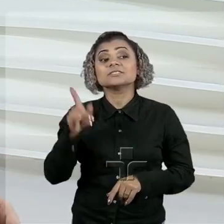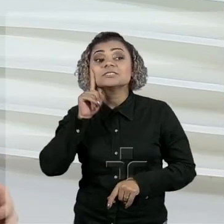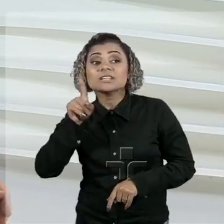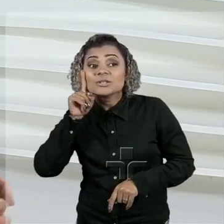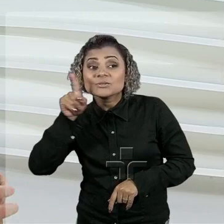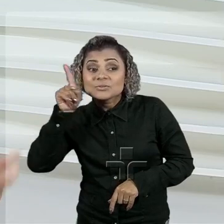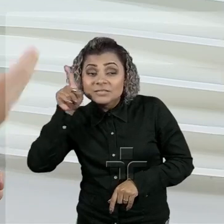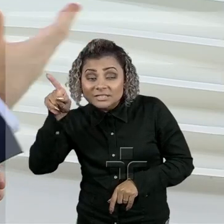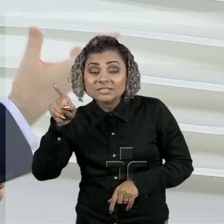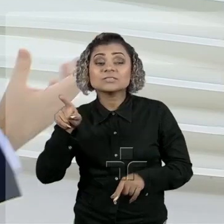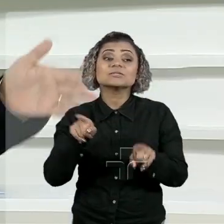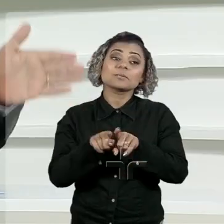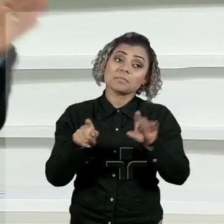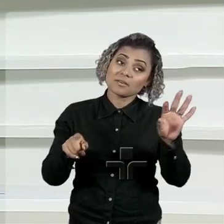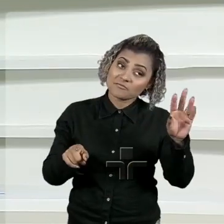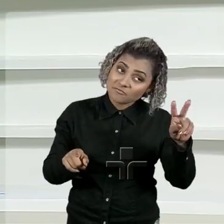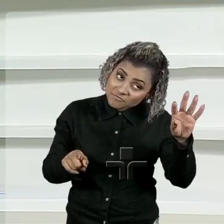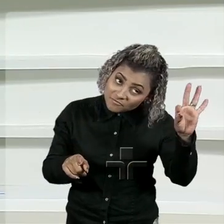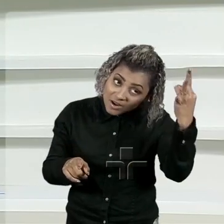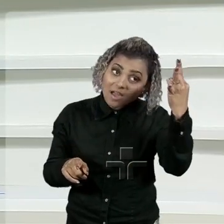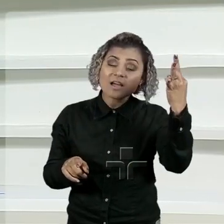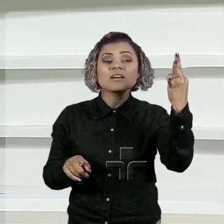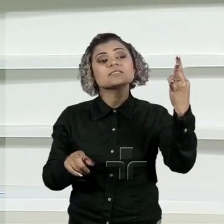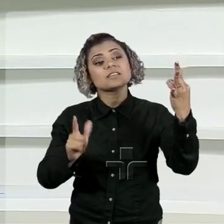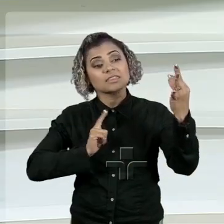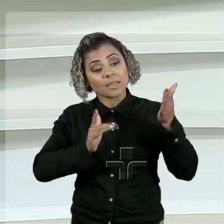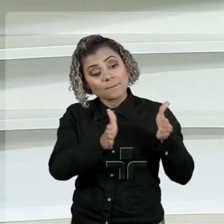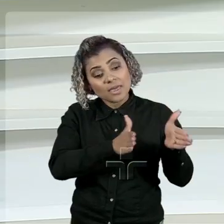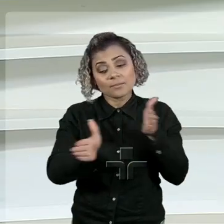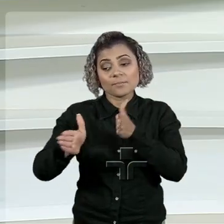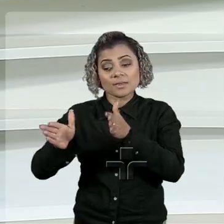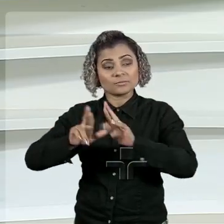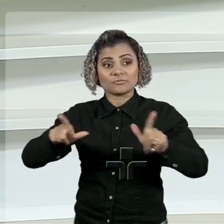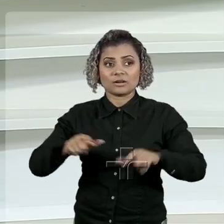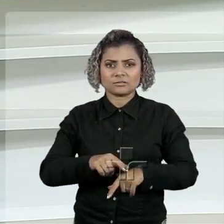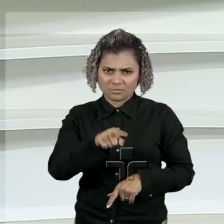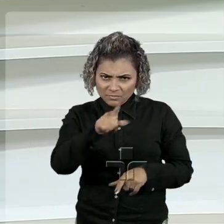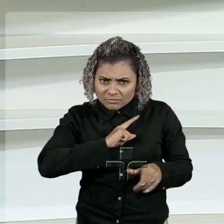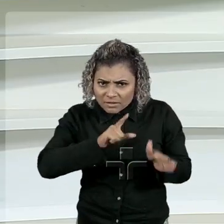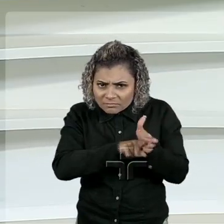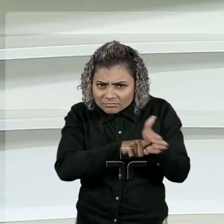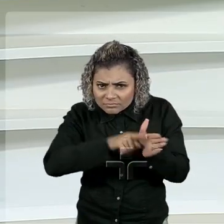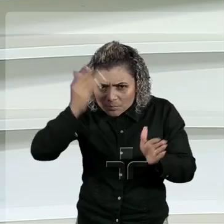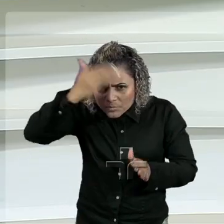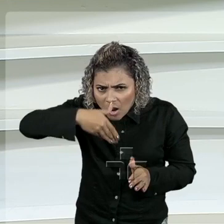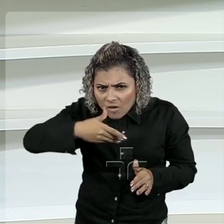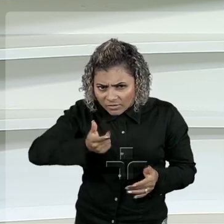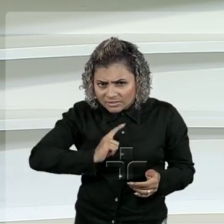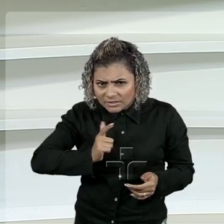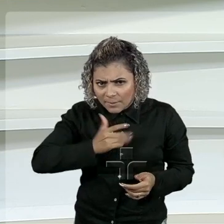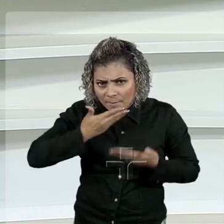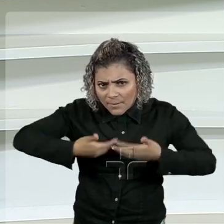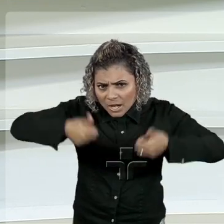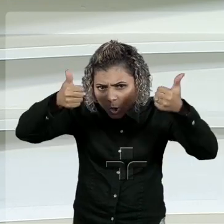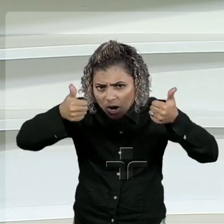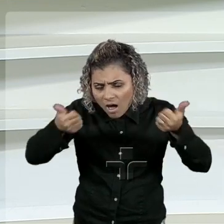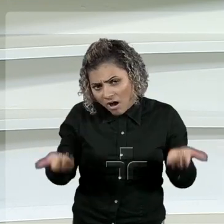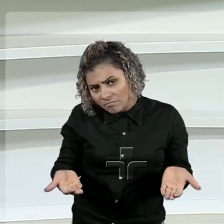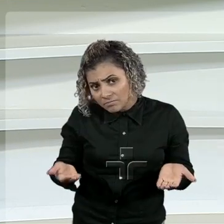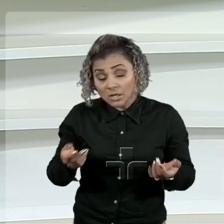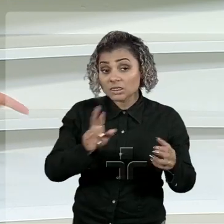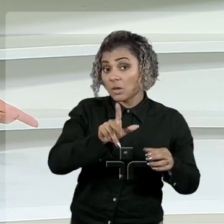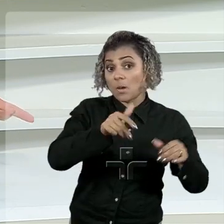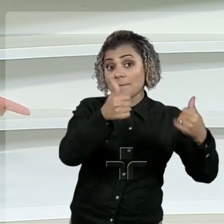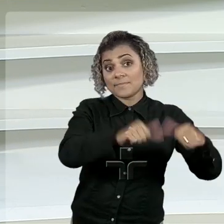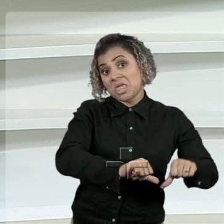Unidos. Na França tem períodos... Mas o senhor tem estudos objetivos mostrando que isso melhora, não que